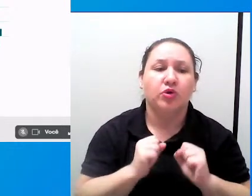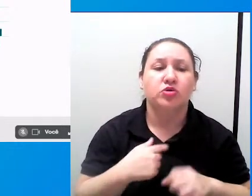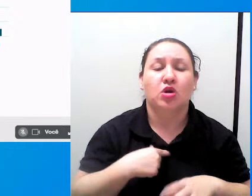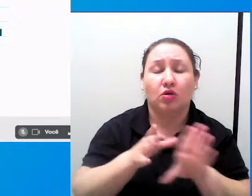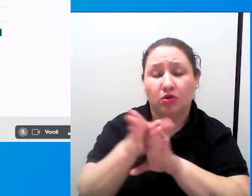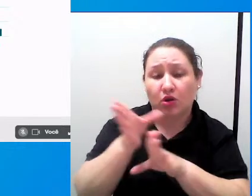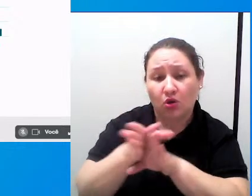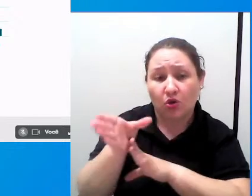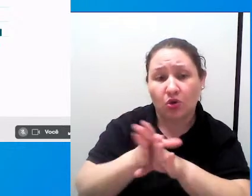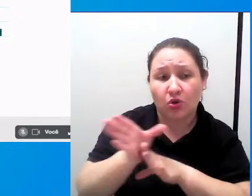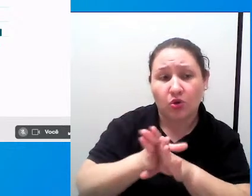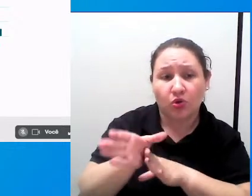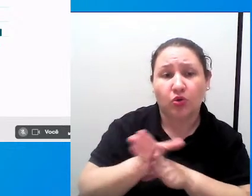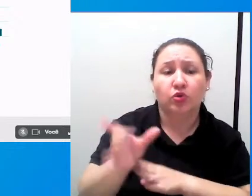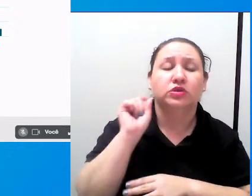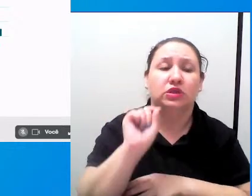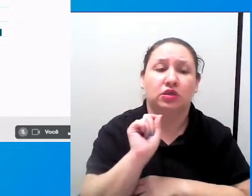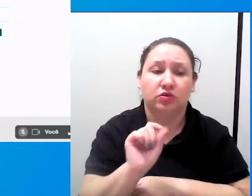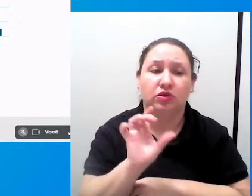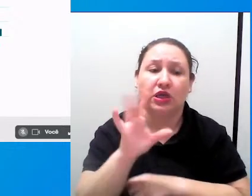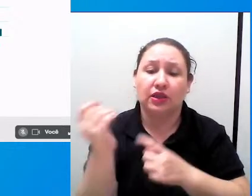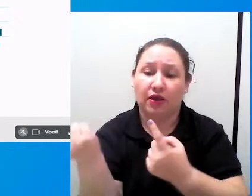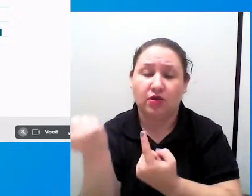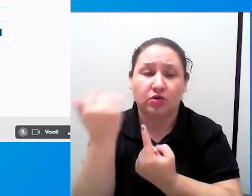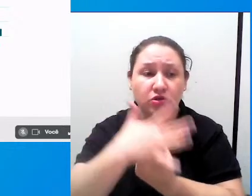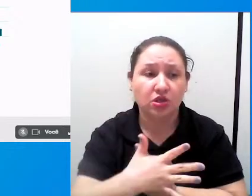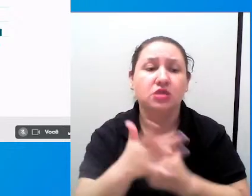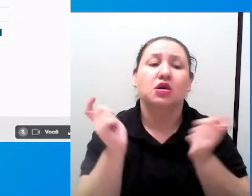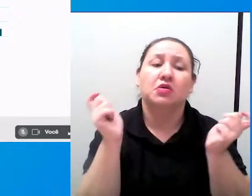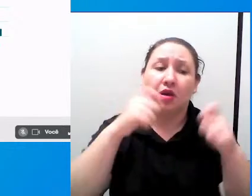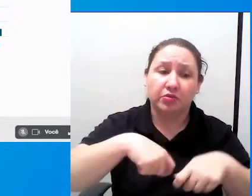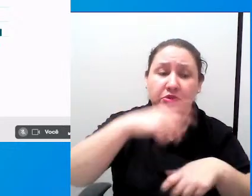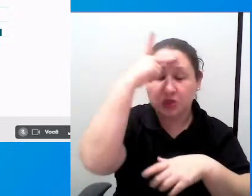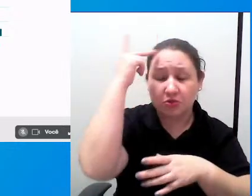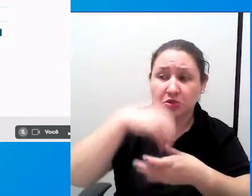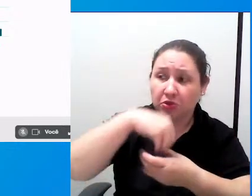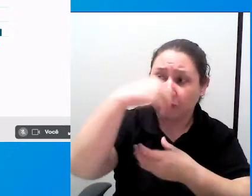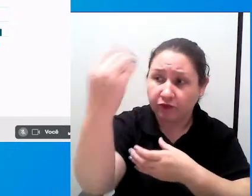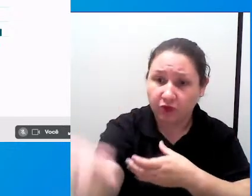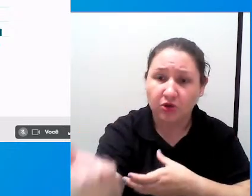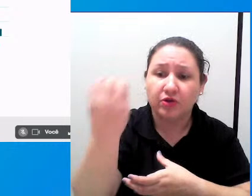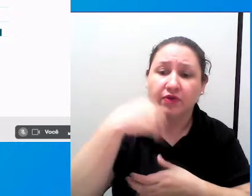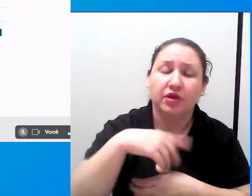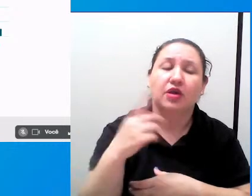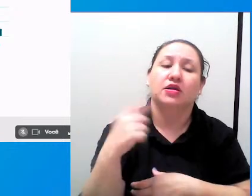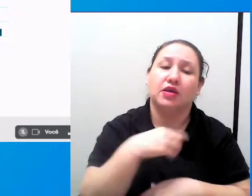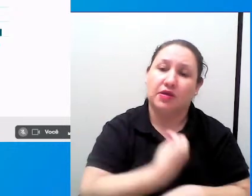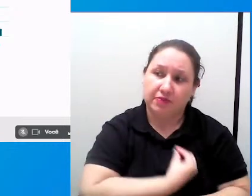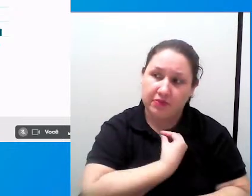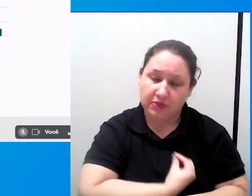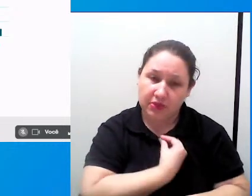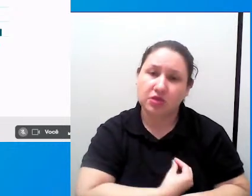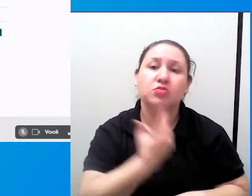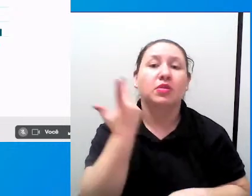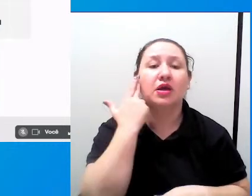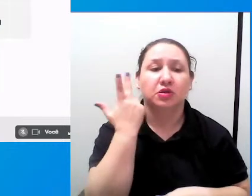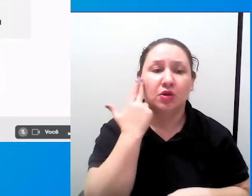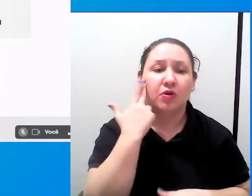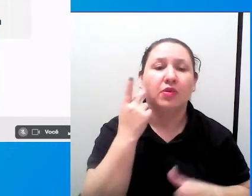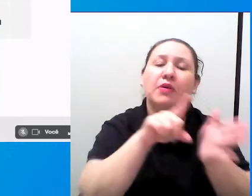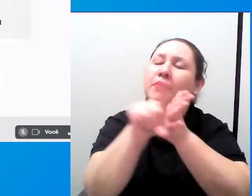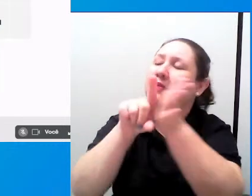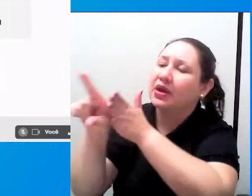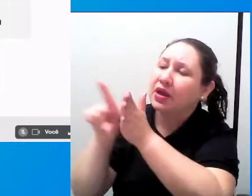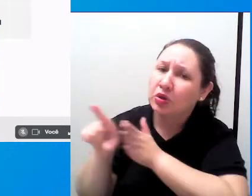já é um projeto de extensão que vai até a comunidade e busca saber o que, que a comunidade tem